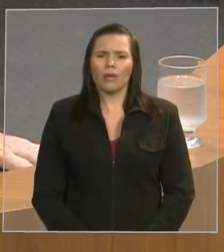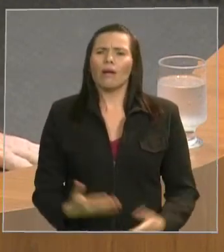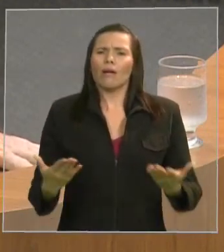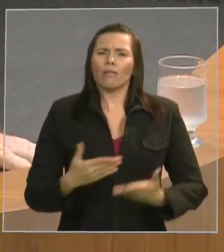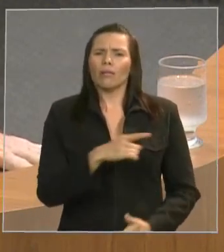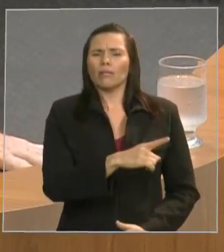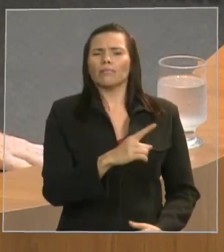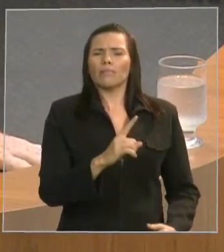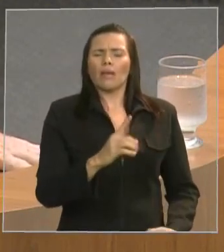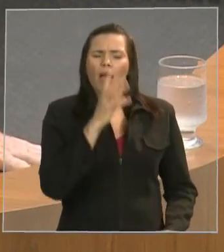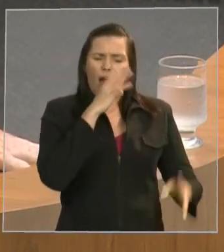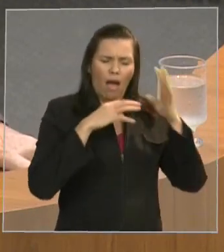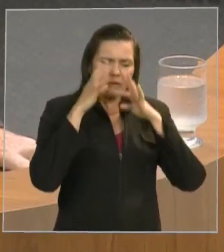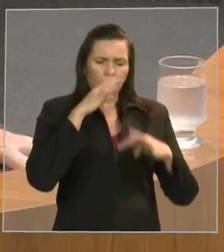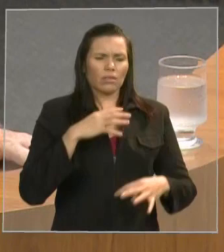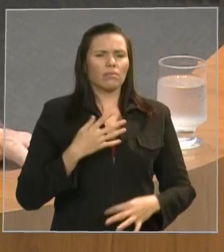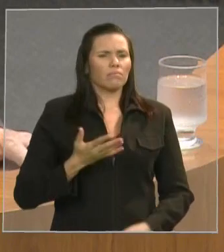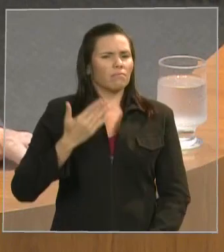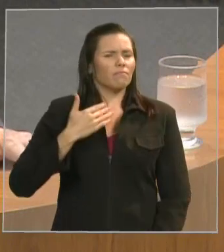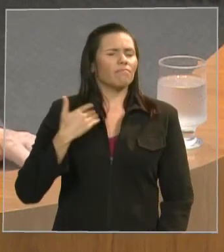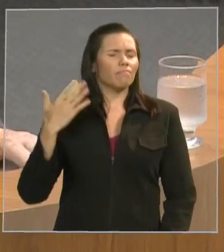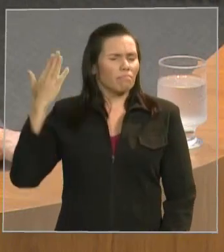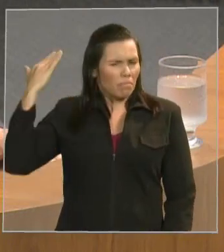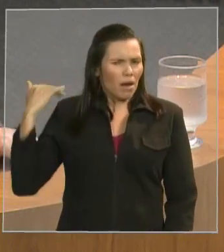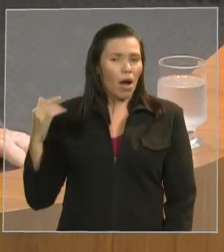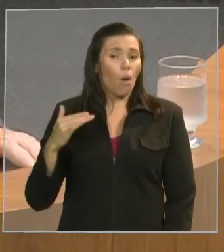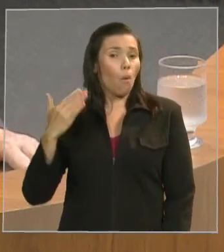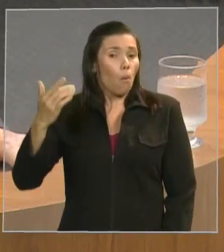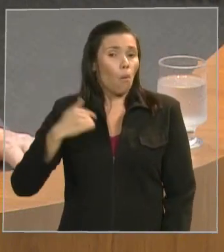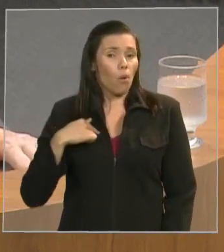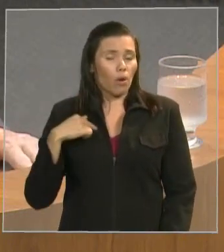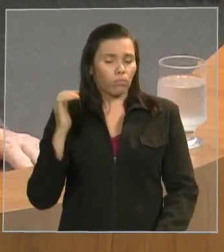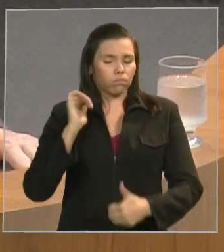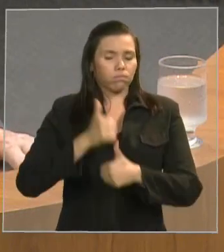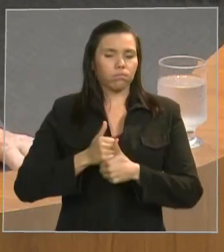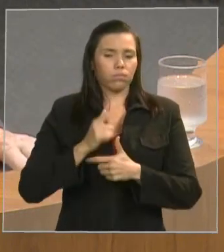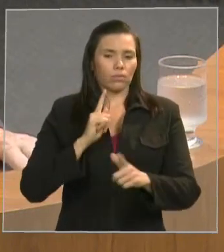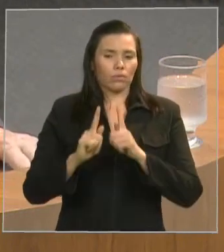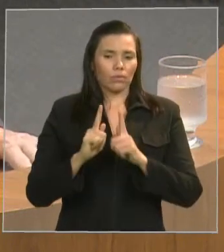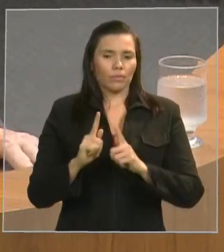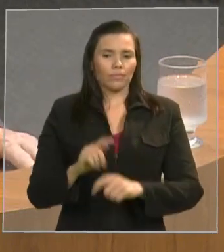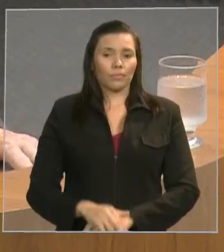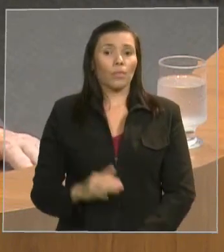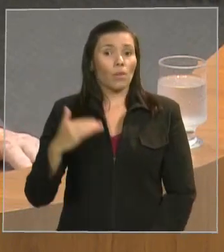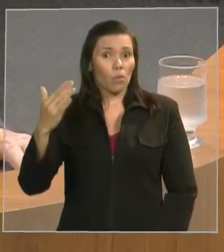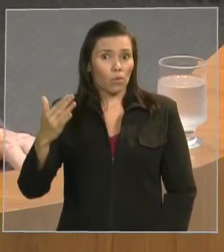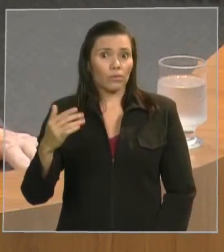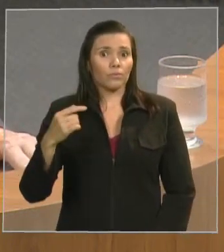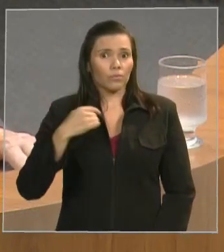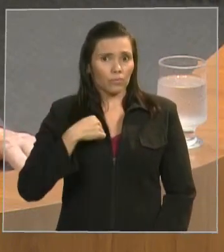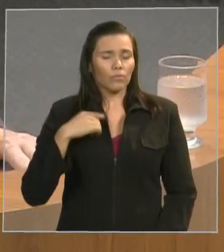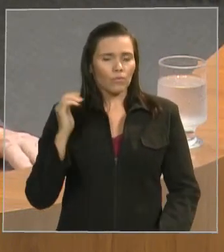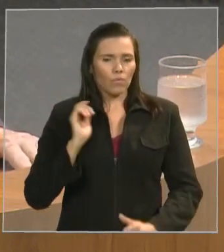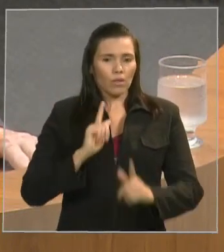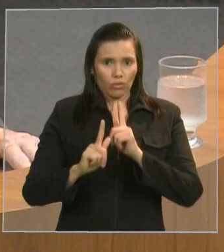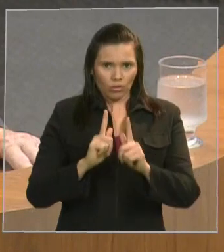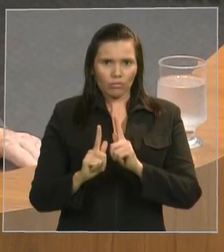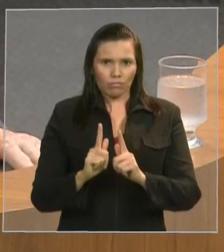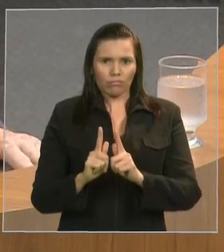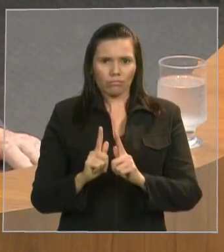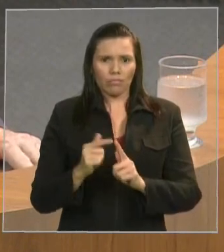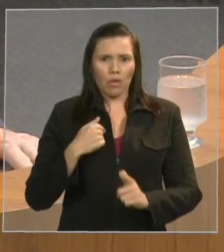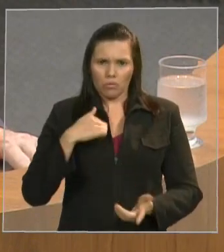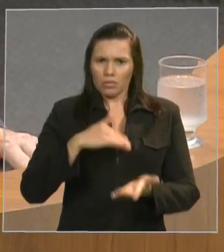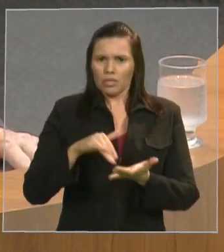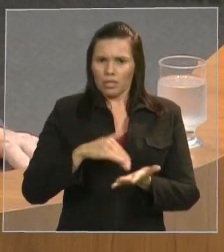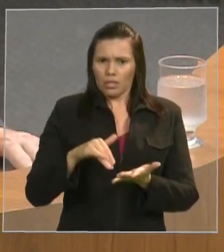gestão. Mas na gestão nossa, nós tivemos mais de 5 anos no primeiro lugar do Brasil. Quando eu saí, o Maranhão era o